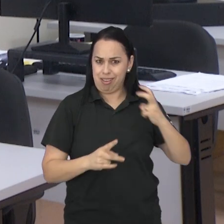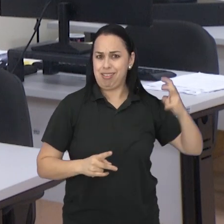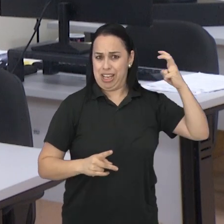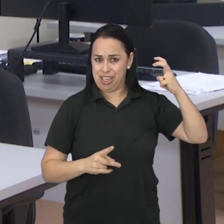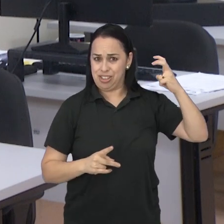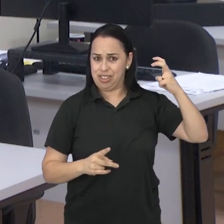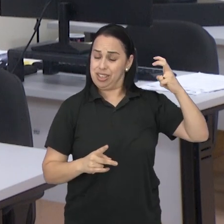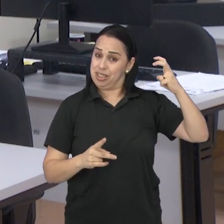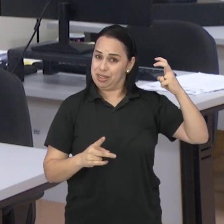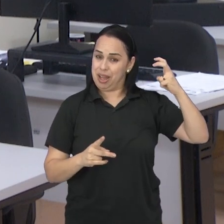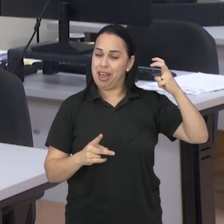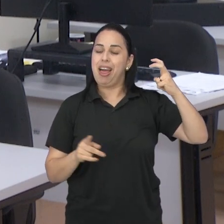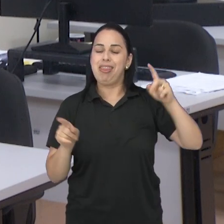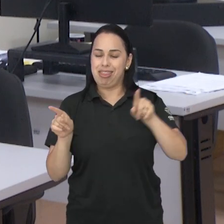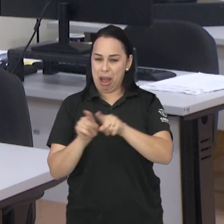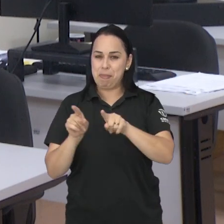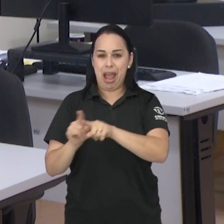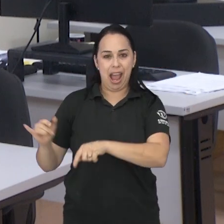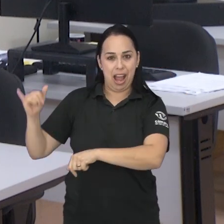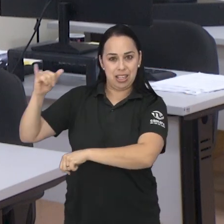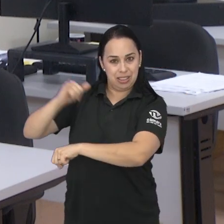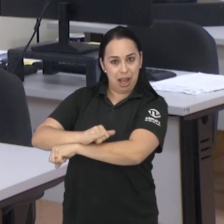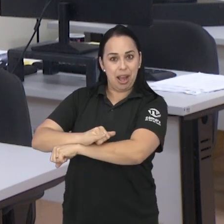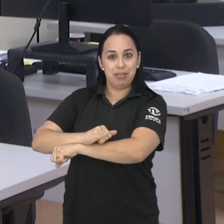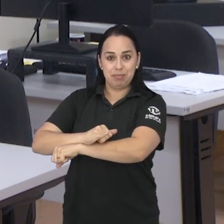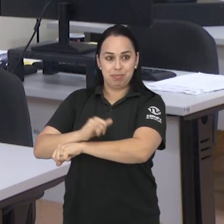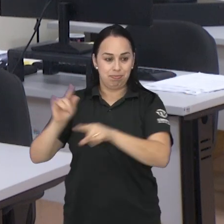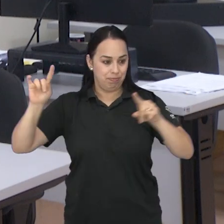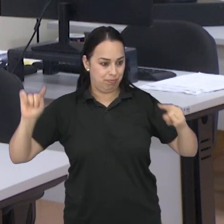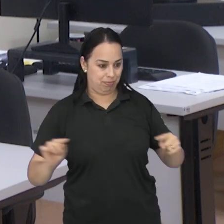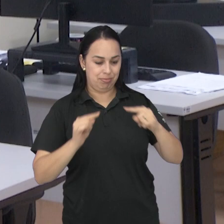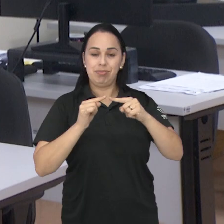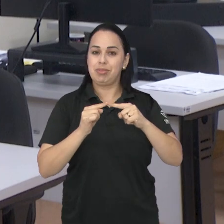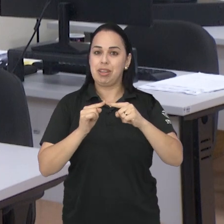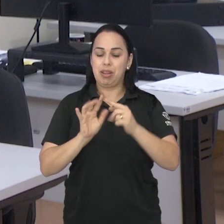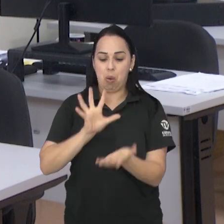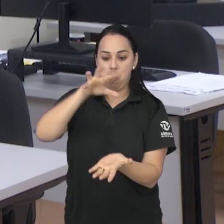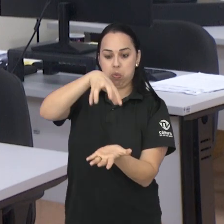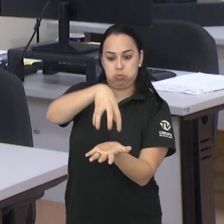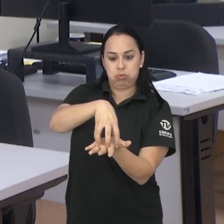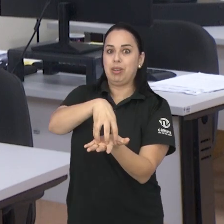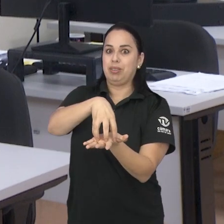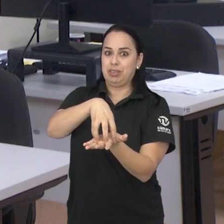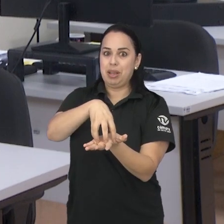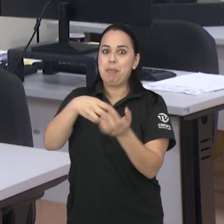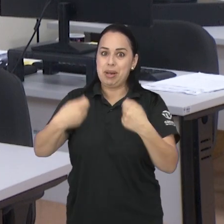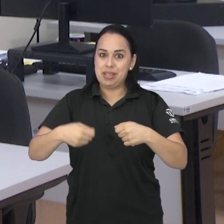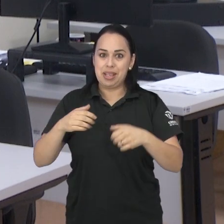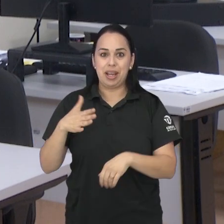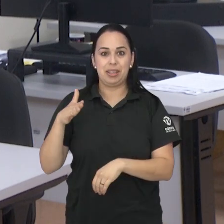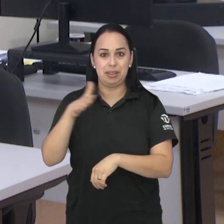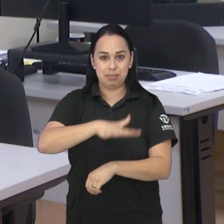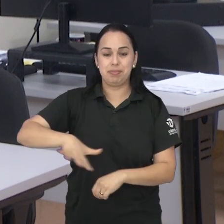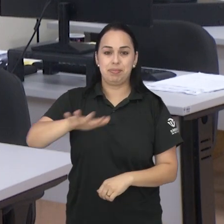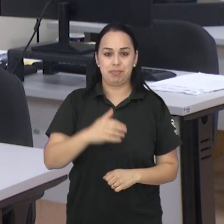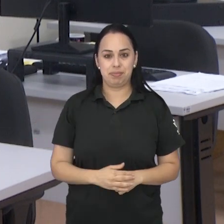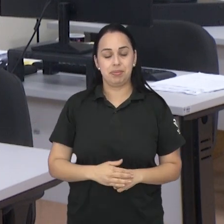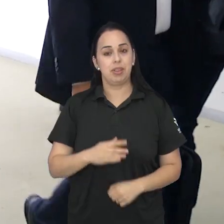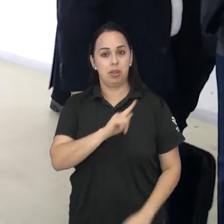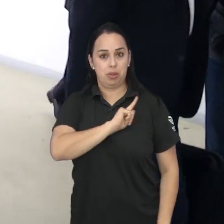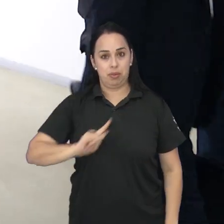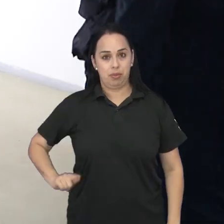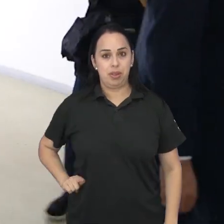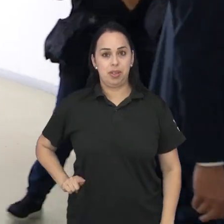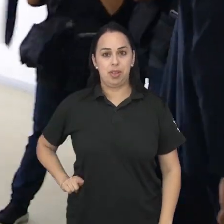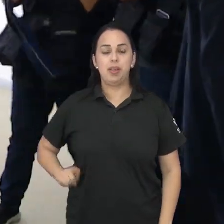dos Campos, além de ser uma cidade inteligente, também é a cidade do avião, este centro de pesquisa não poderia ser em outro lugar.